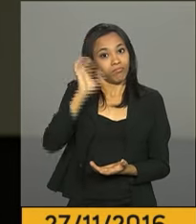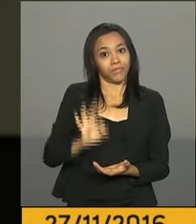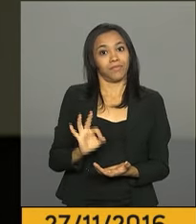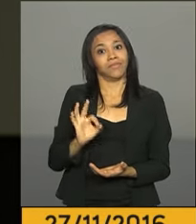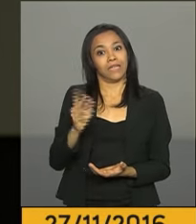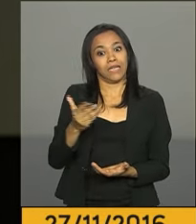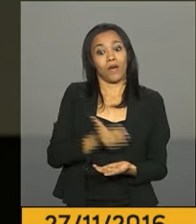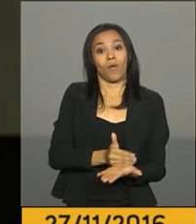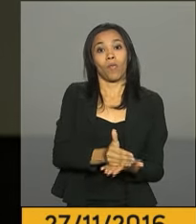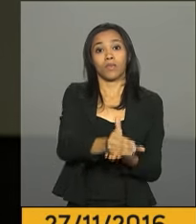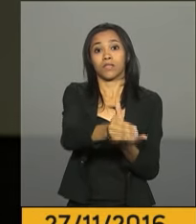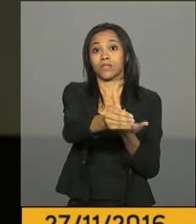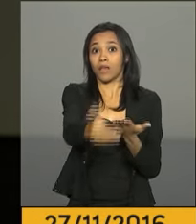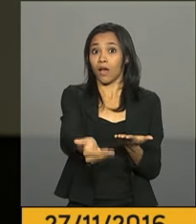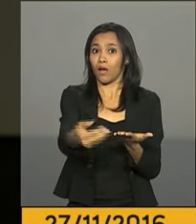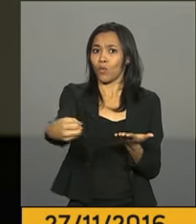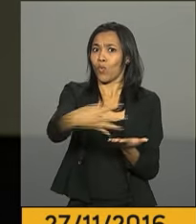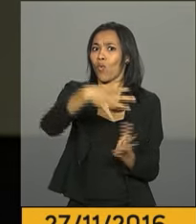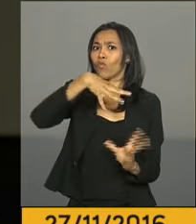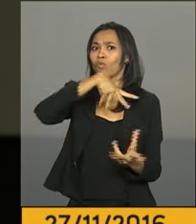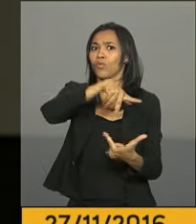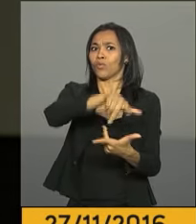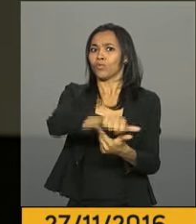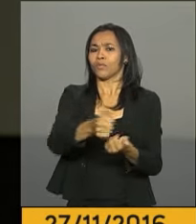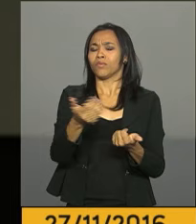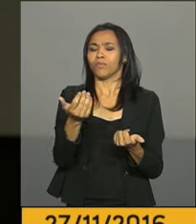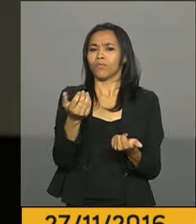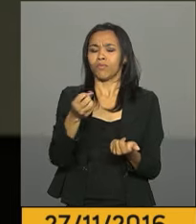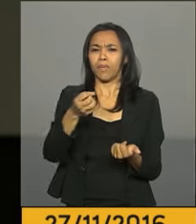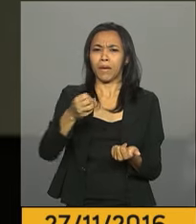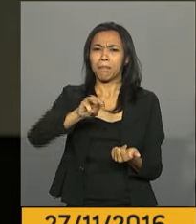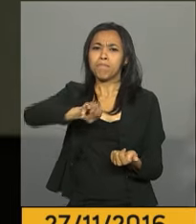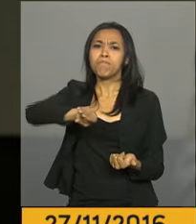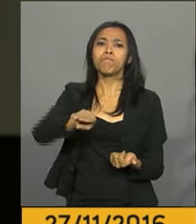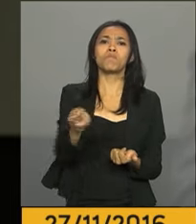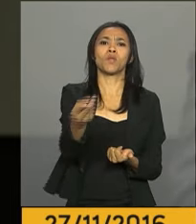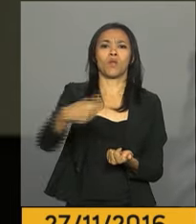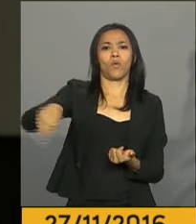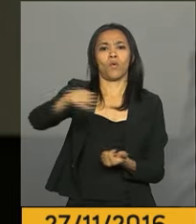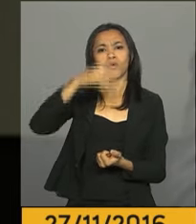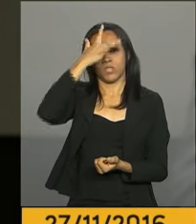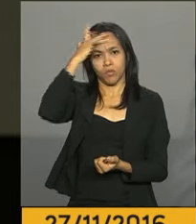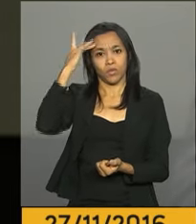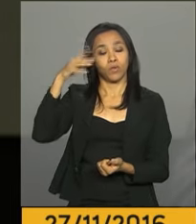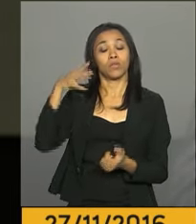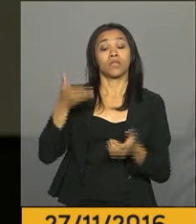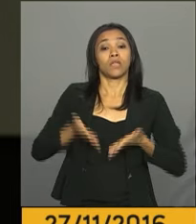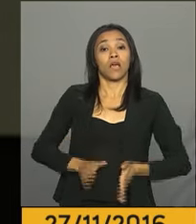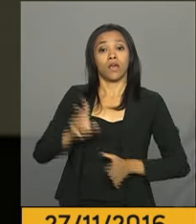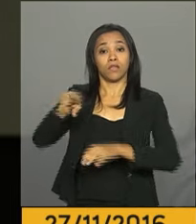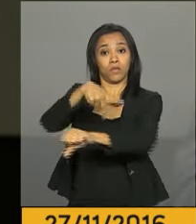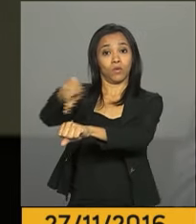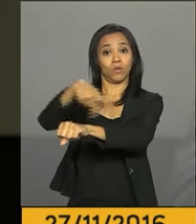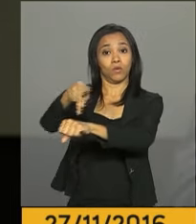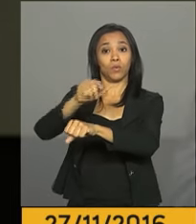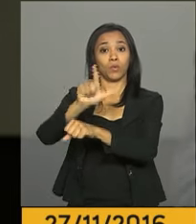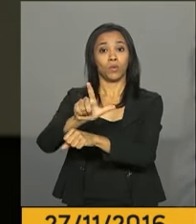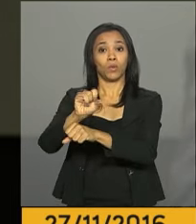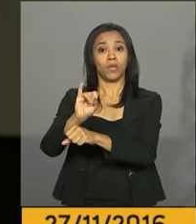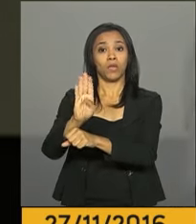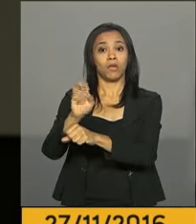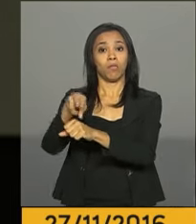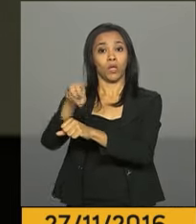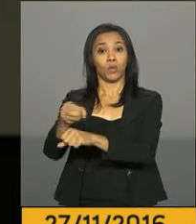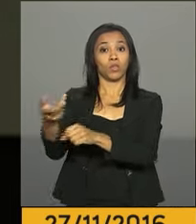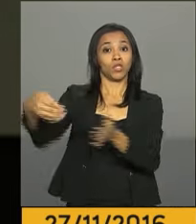começava aquilo que eu disse, um mundo novo para milhões de libaneses. E aqui construíram suas vidas.